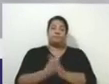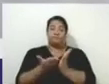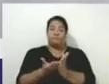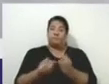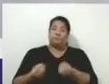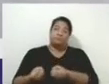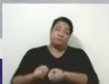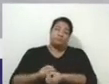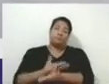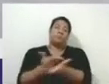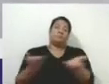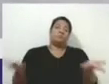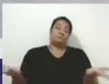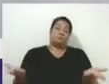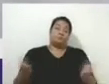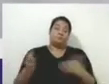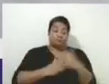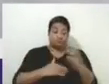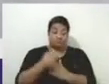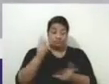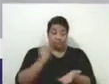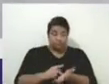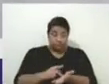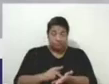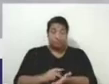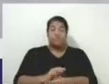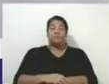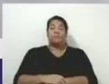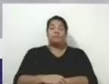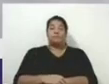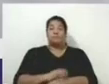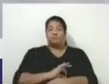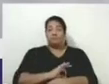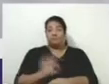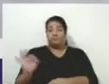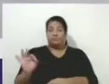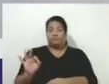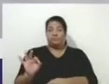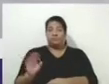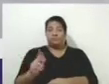teoria e na prática, tá bom? Uma ótima Páscoa a todos, Deus abençoe, obrigado.